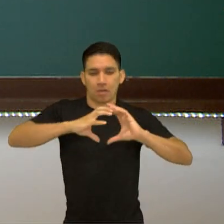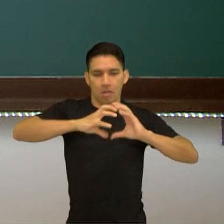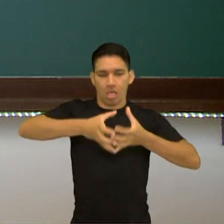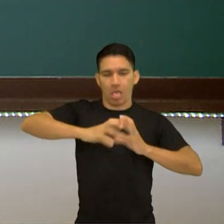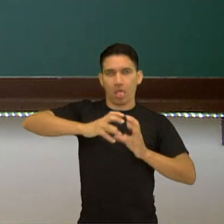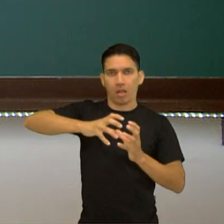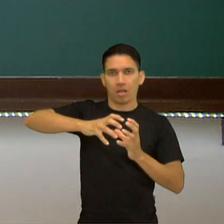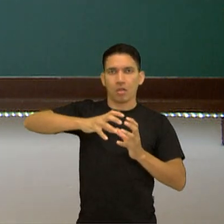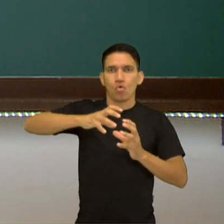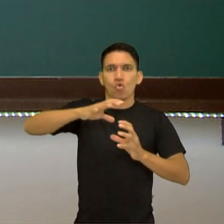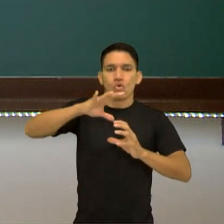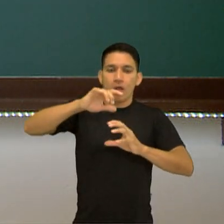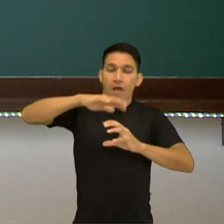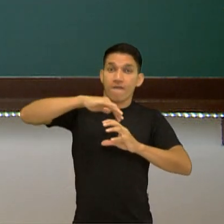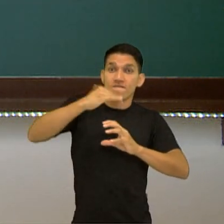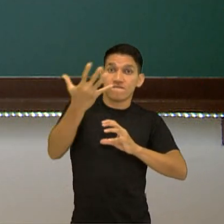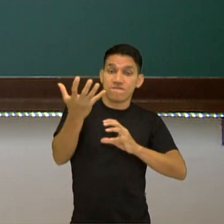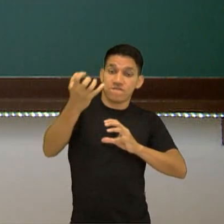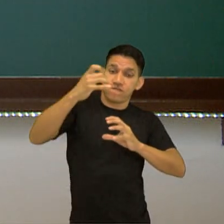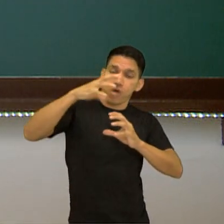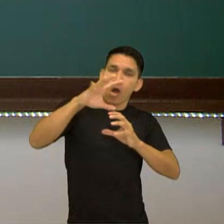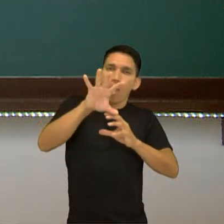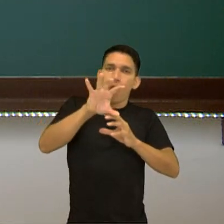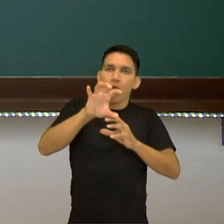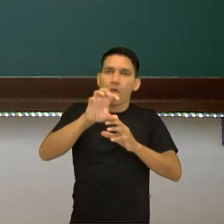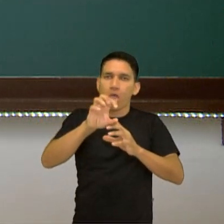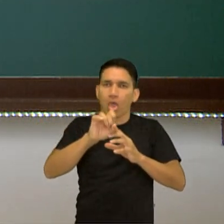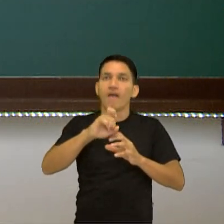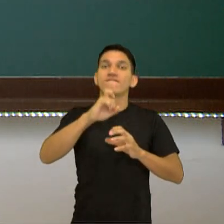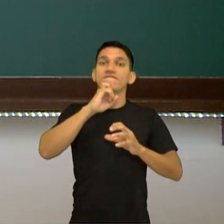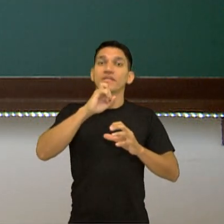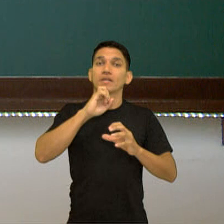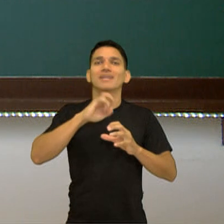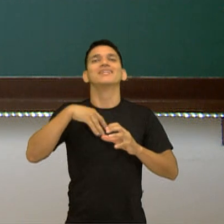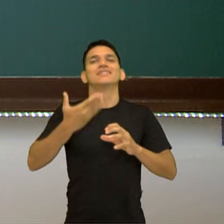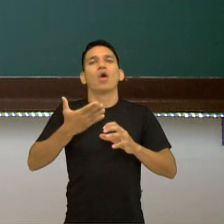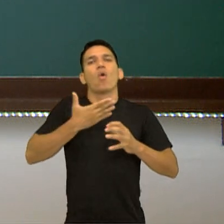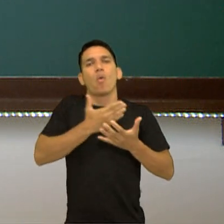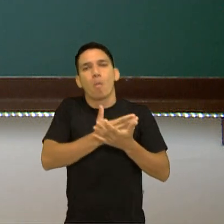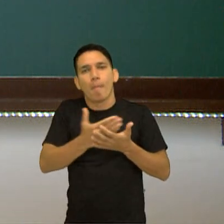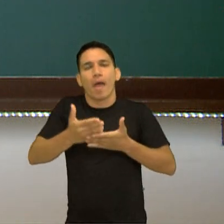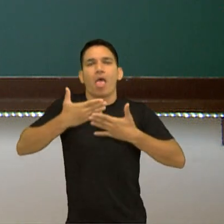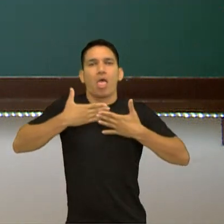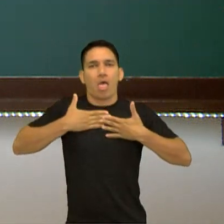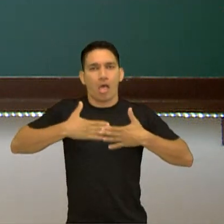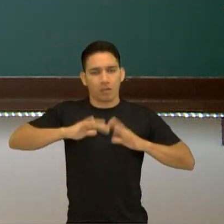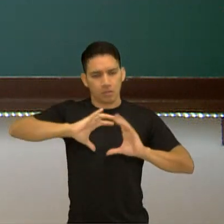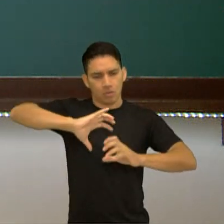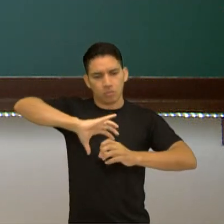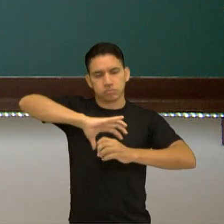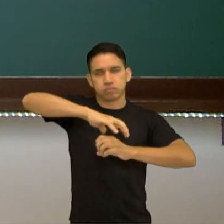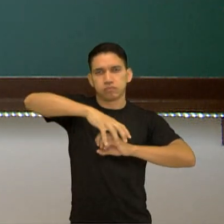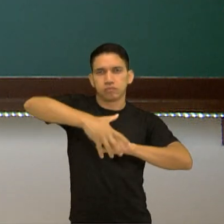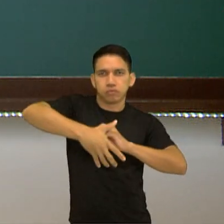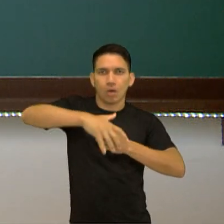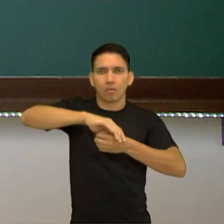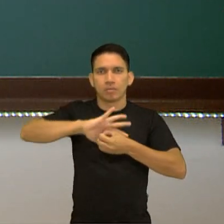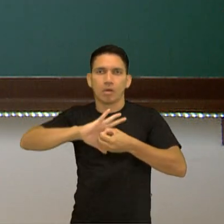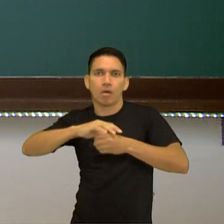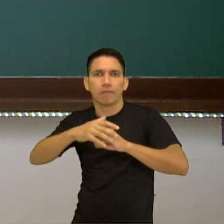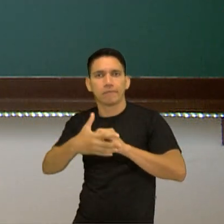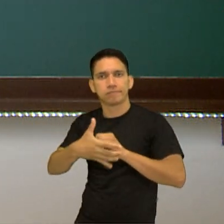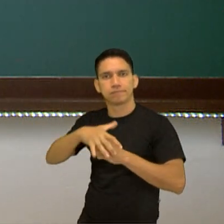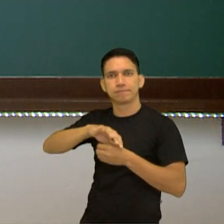Então, lentamente, em função da acomodação dos fenômenos atmosféricos do nosso planeta e